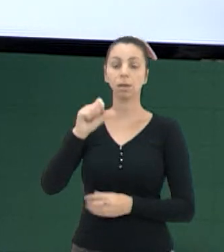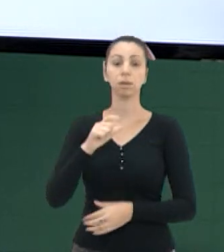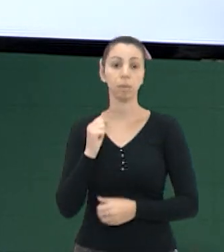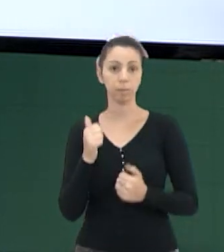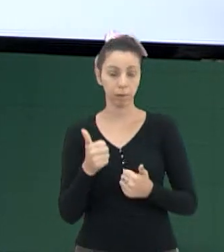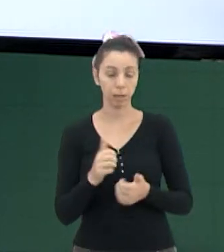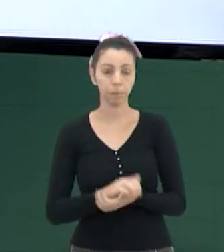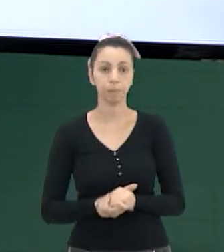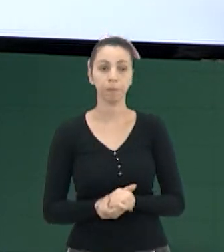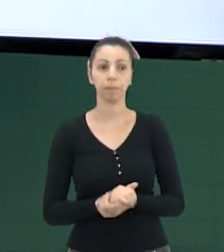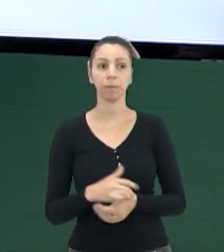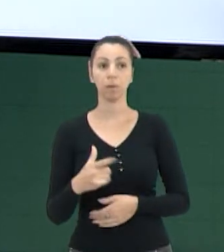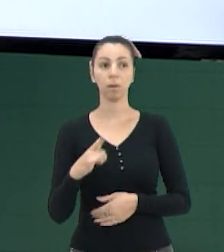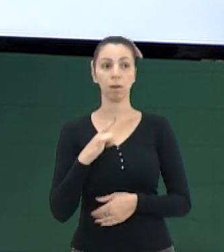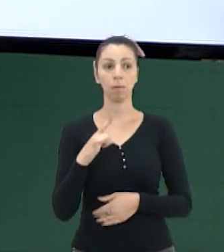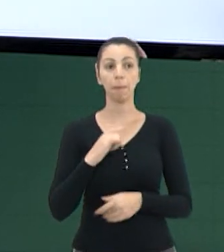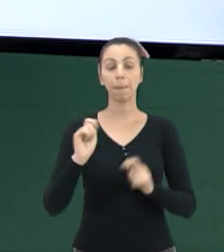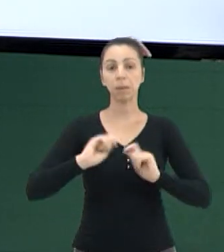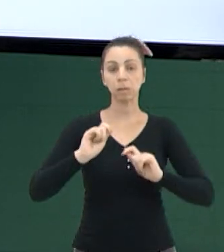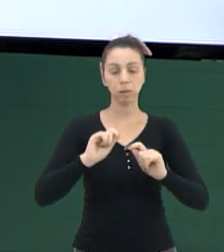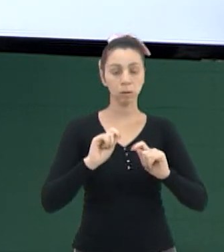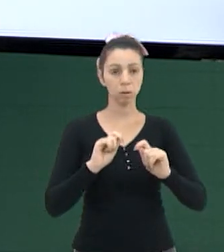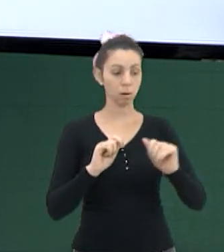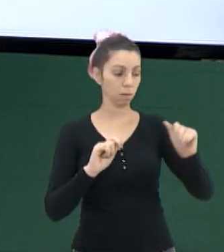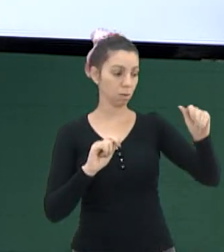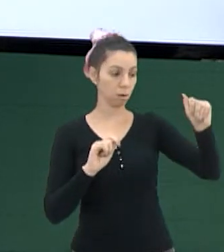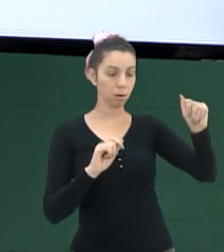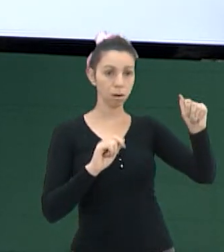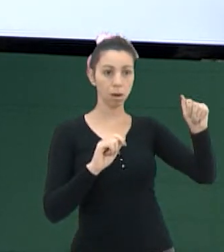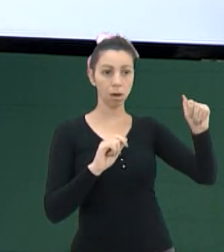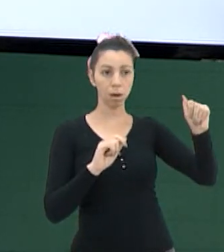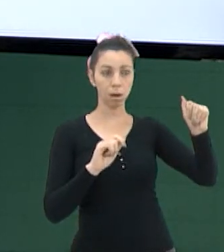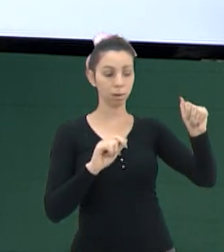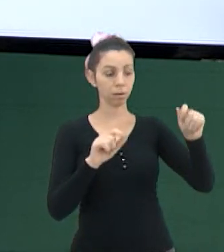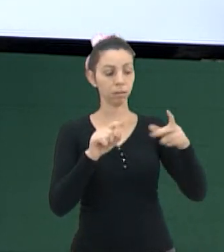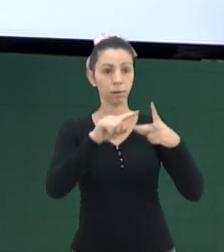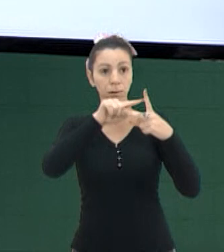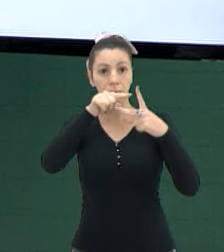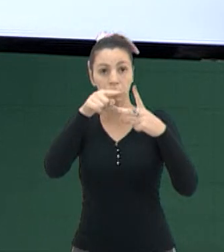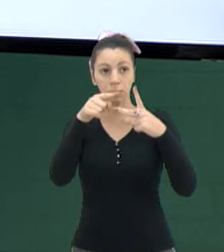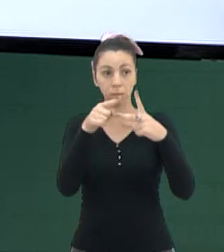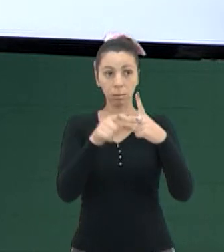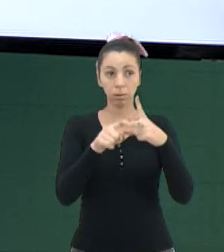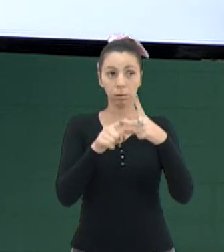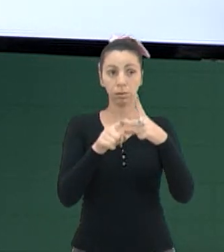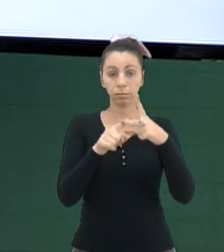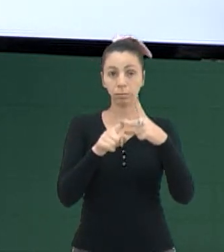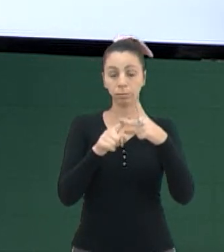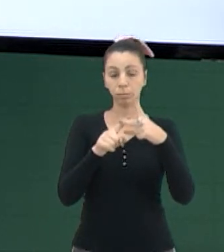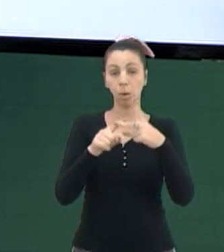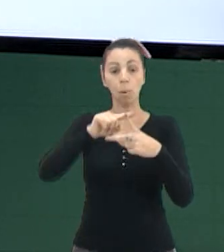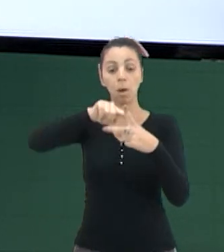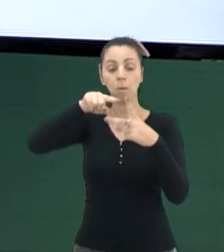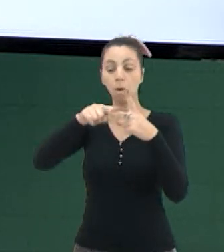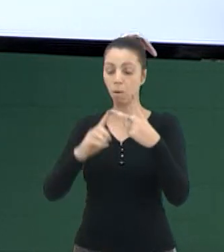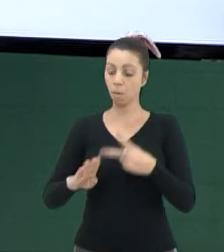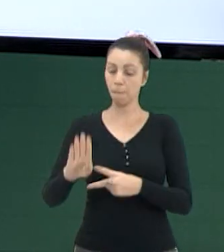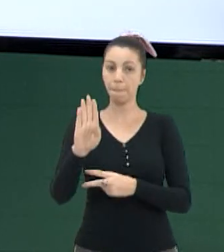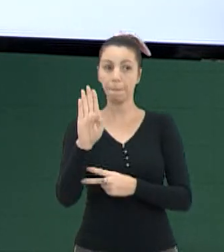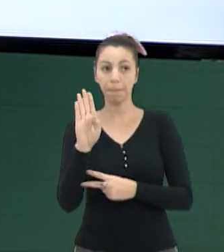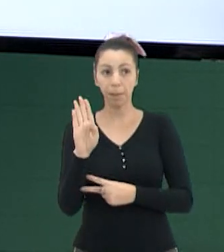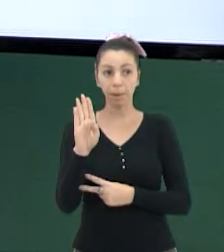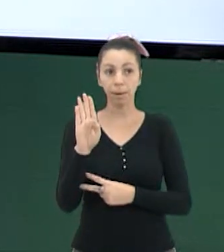as medidas do ângulo A, está aqui, do ângulo B, que está aqui, e do